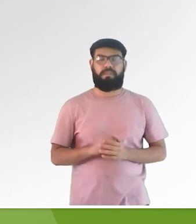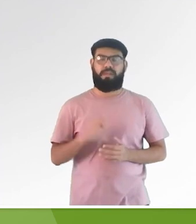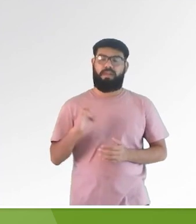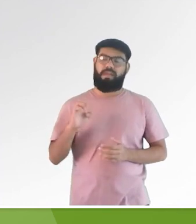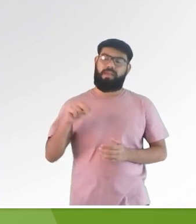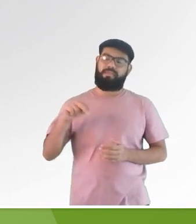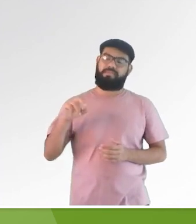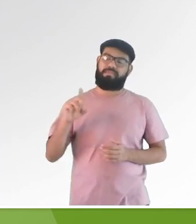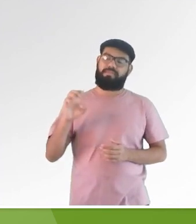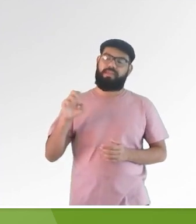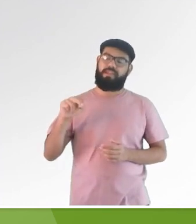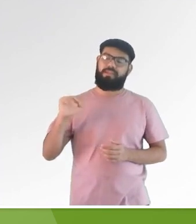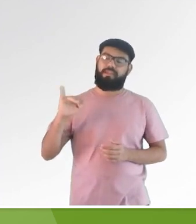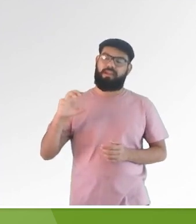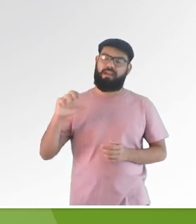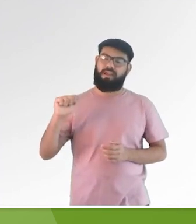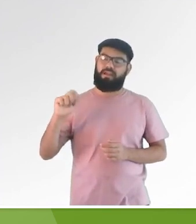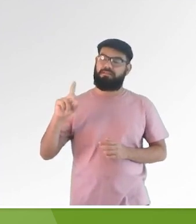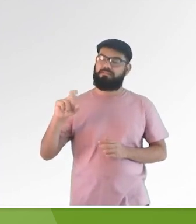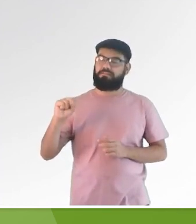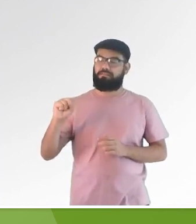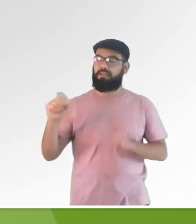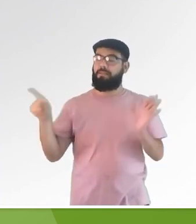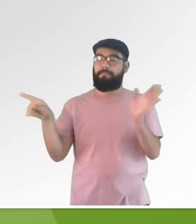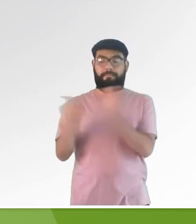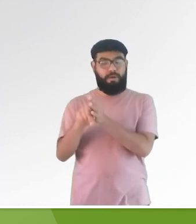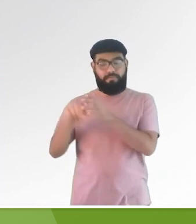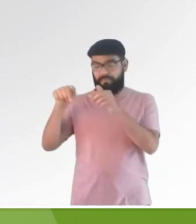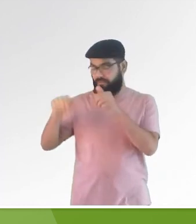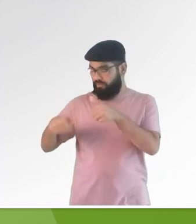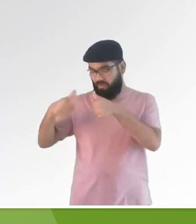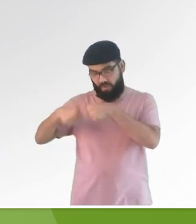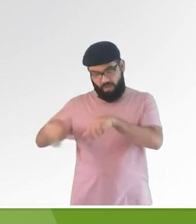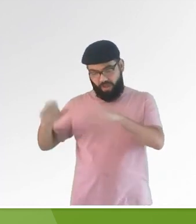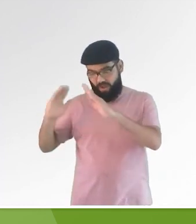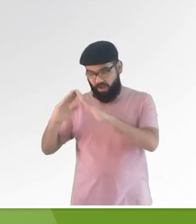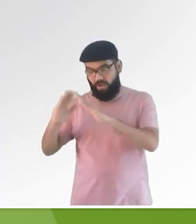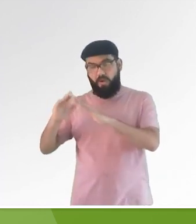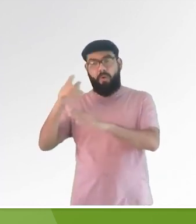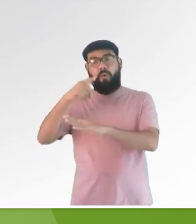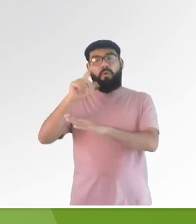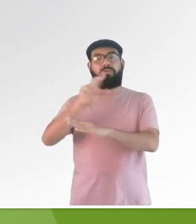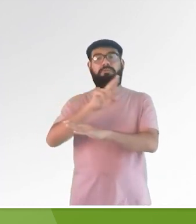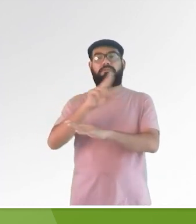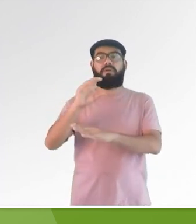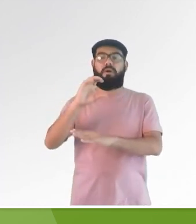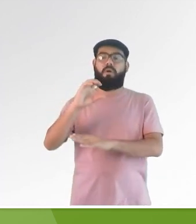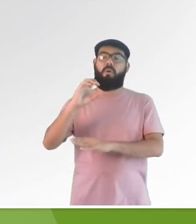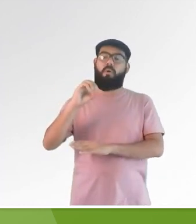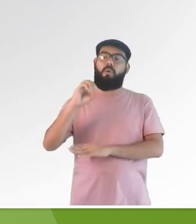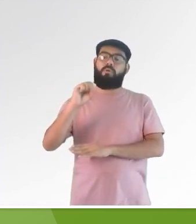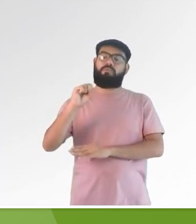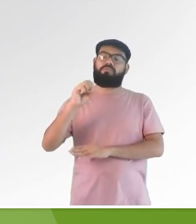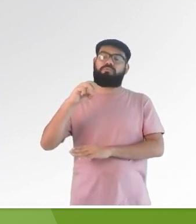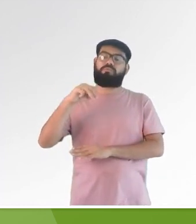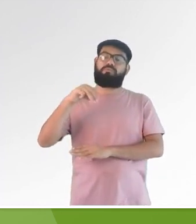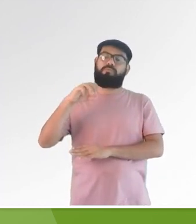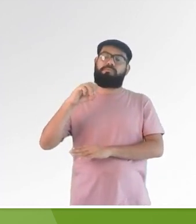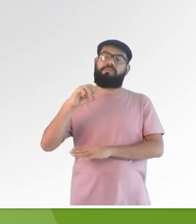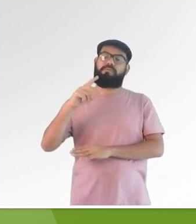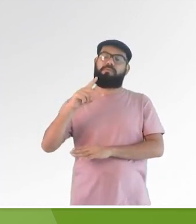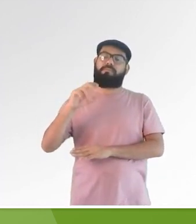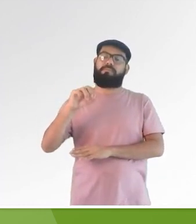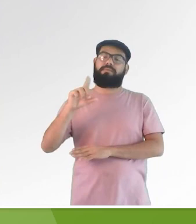é preferencialmente aquele local, enquanto que tem outras que a gente chama de cosmopolita, que são encontradas